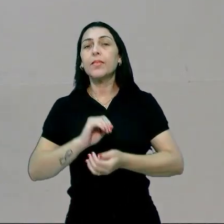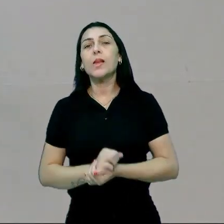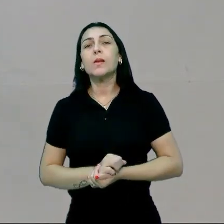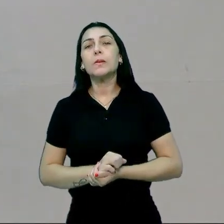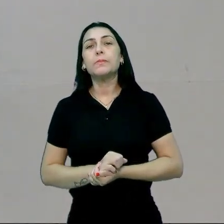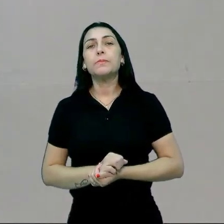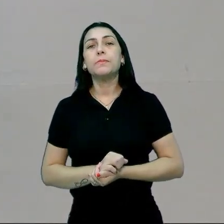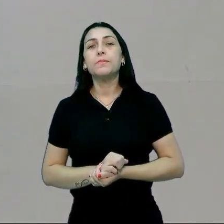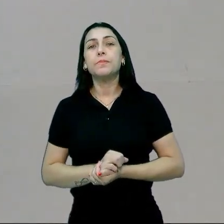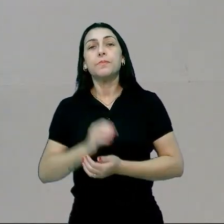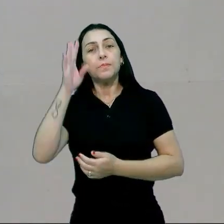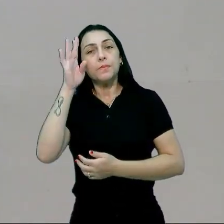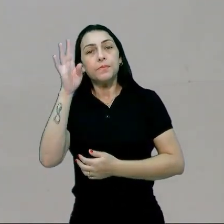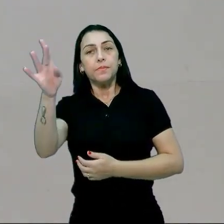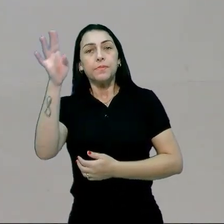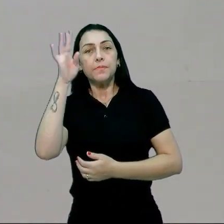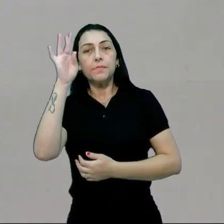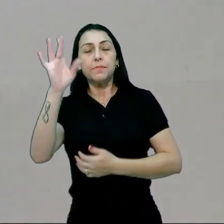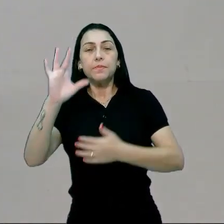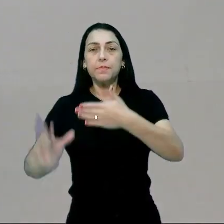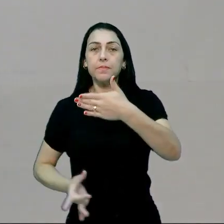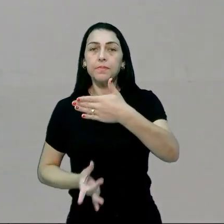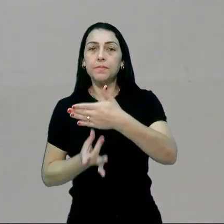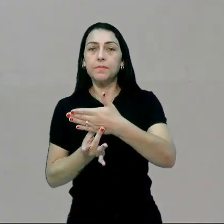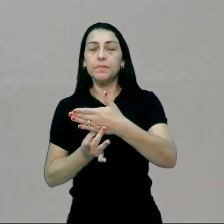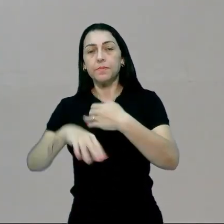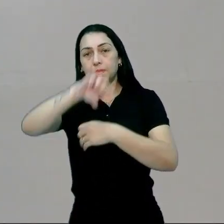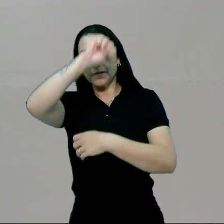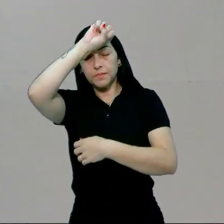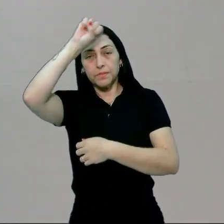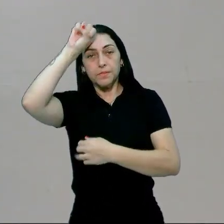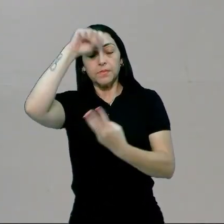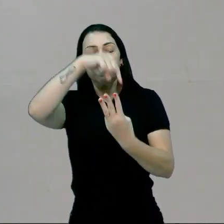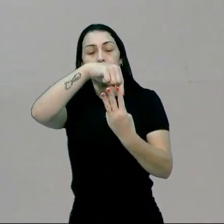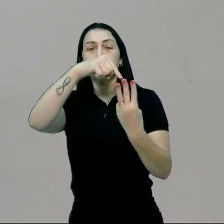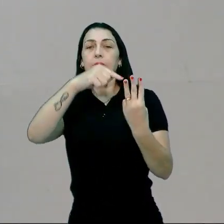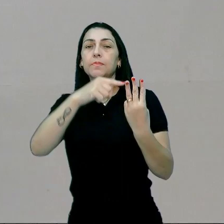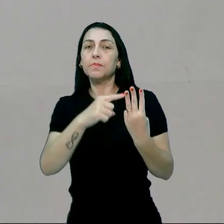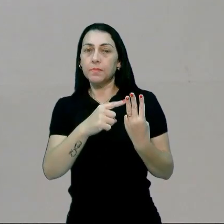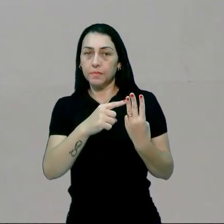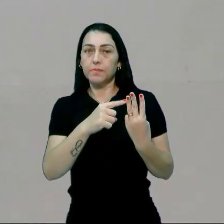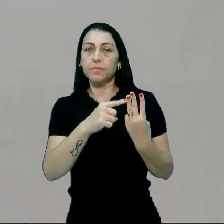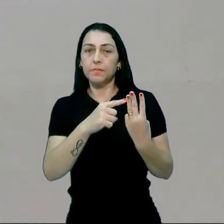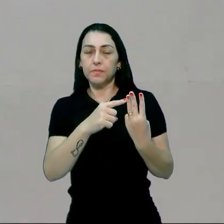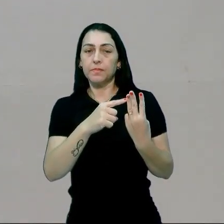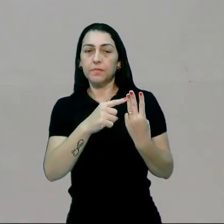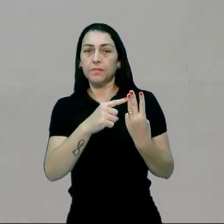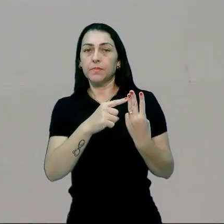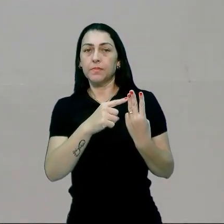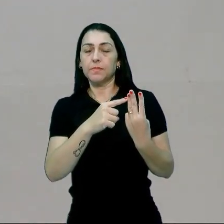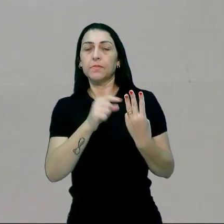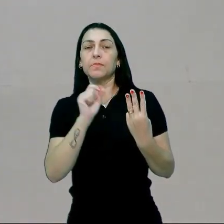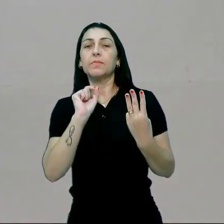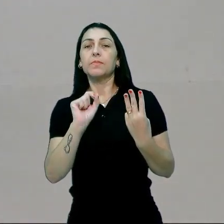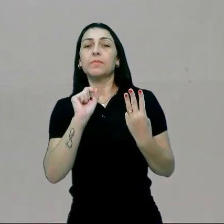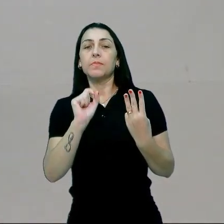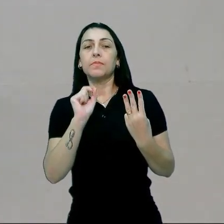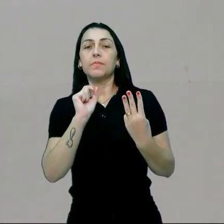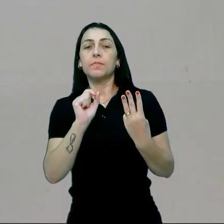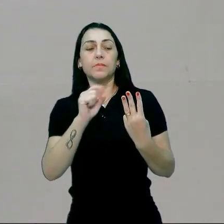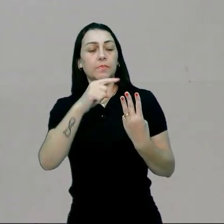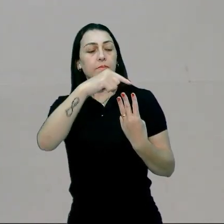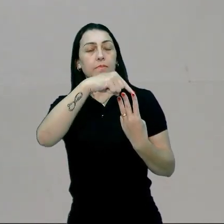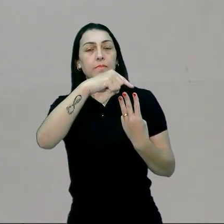bem, as teorias clássicas em sociologia, elas são três, que elas acabam correspondendo